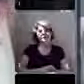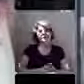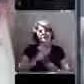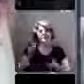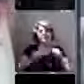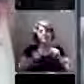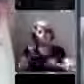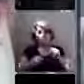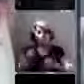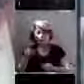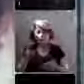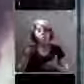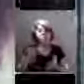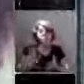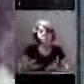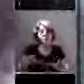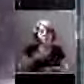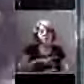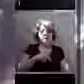já estou lá na